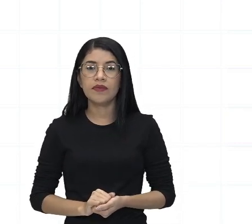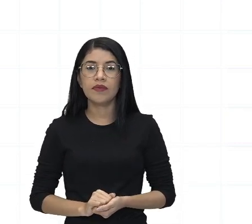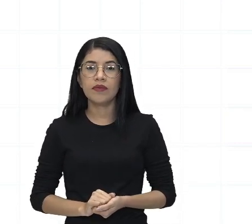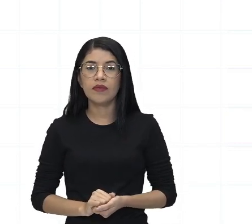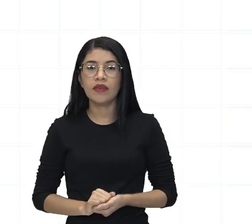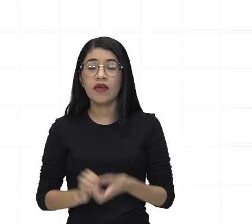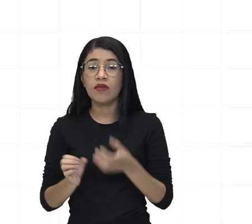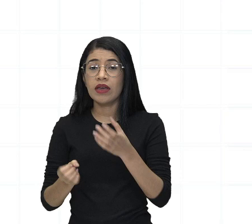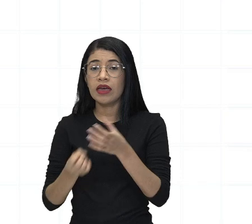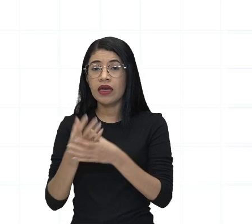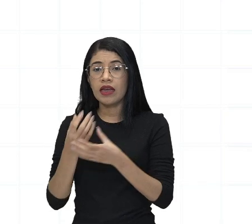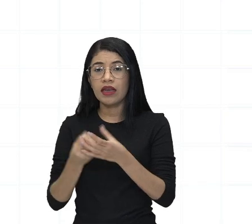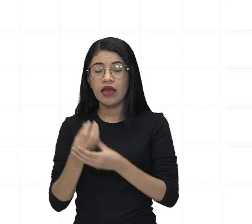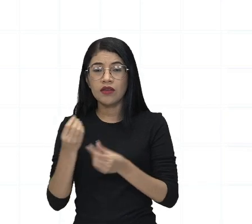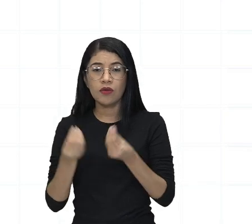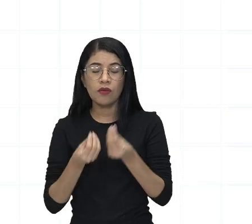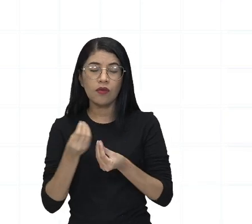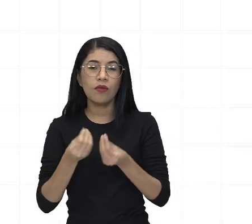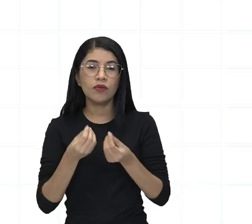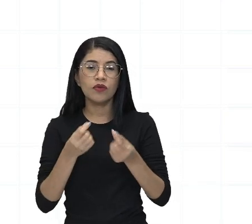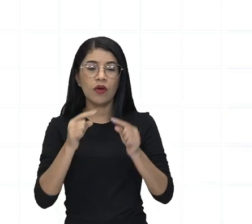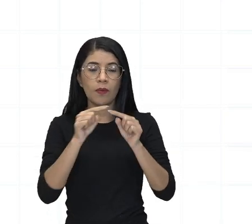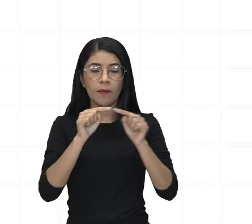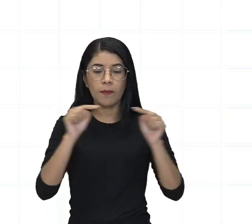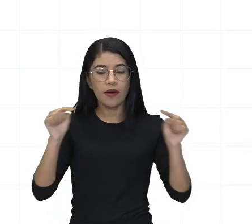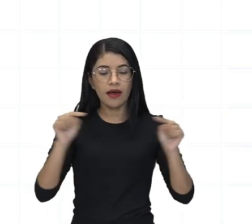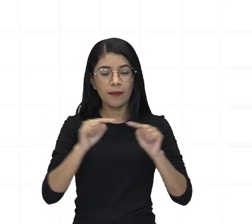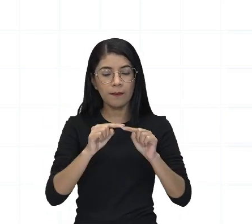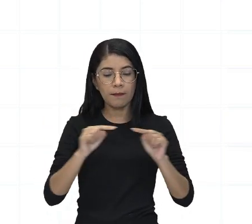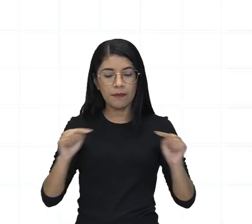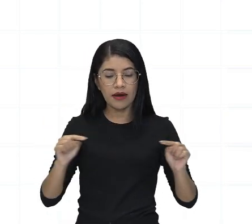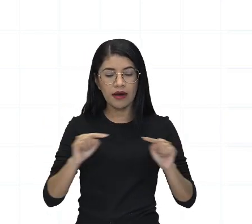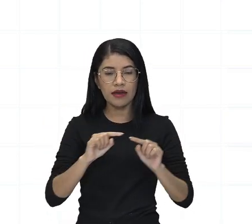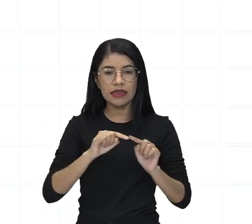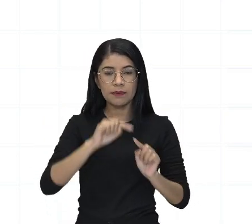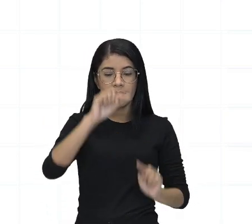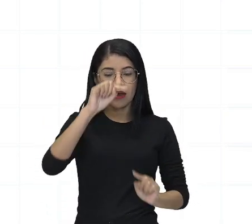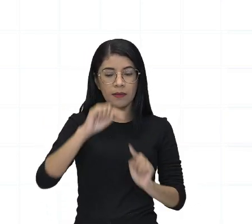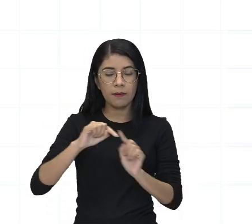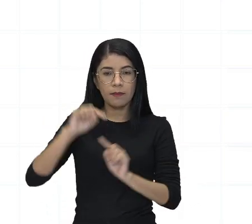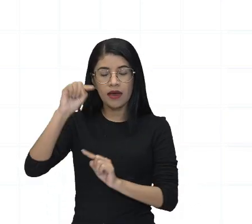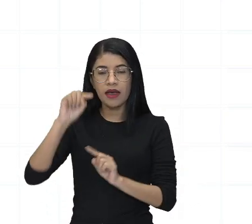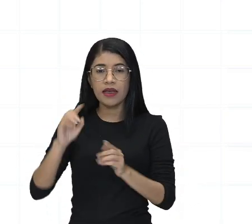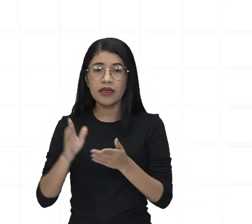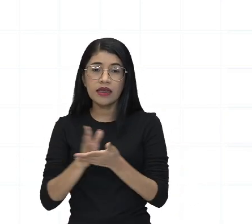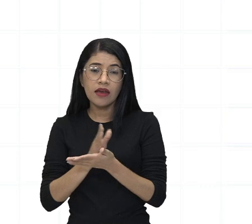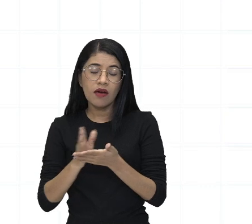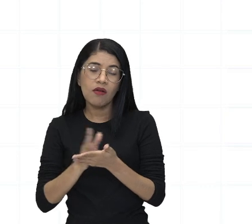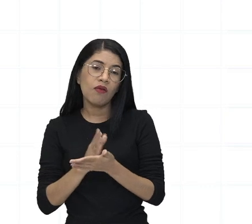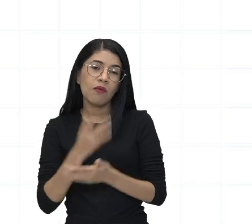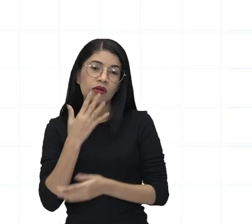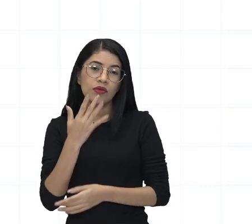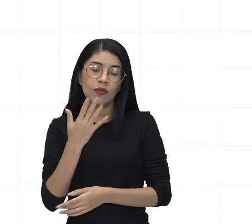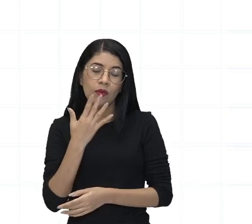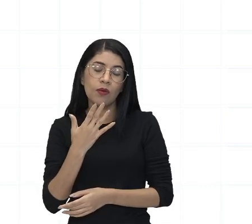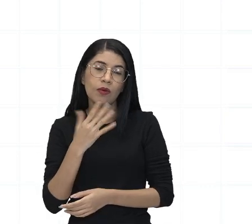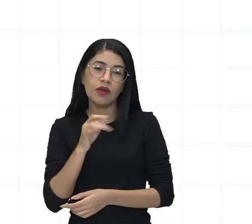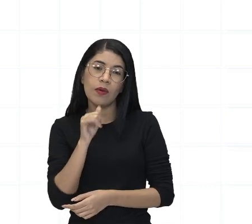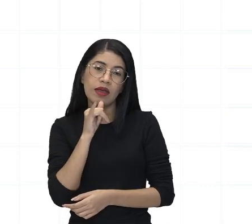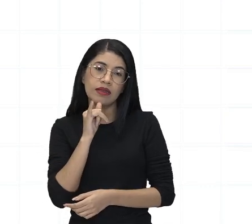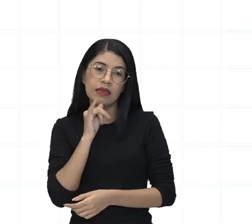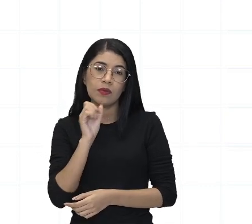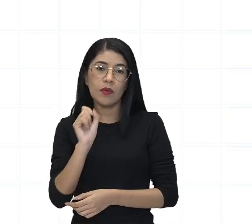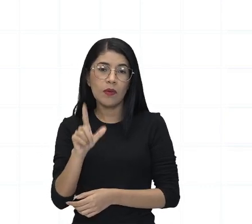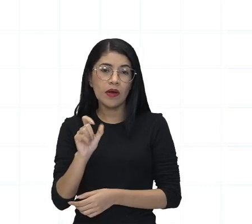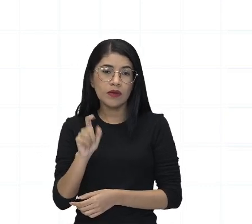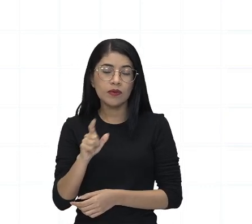produzidos através de linhas horizontais, verticais e algumas cores primárias. Aí nós temos o